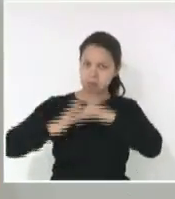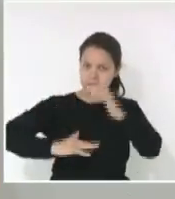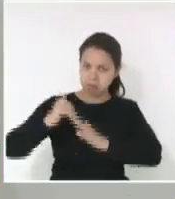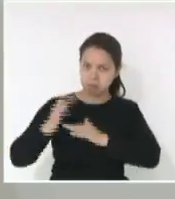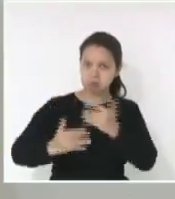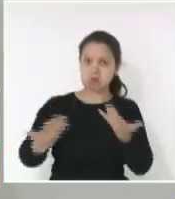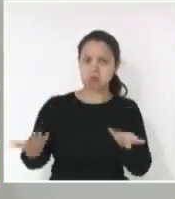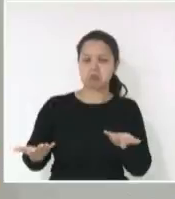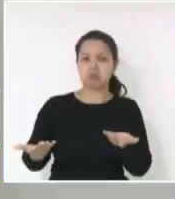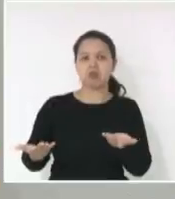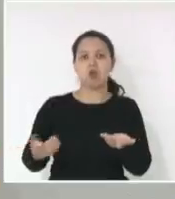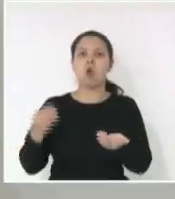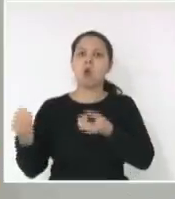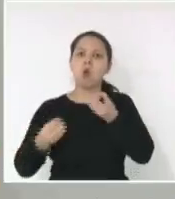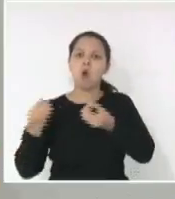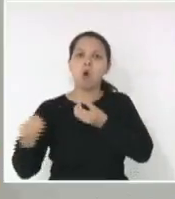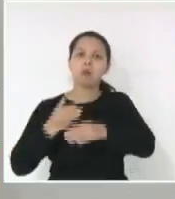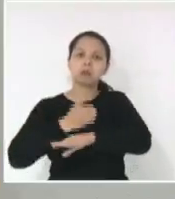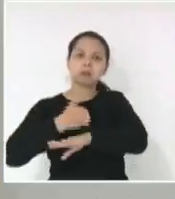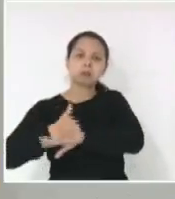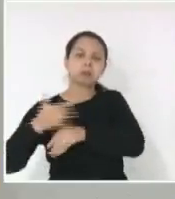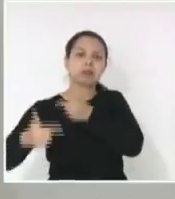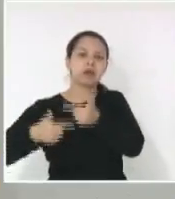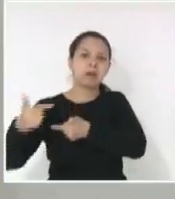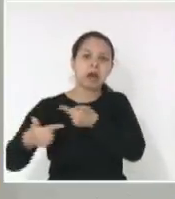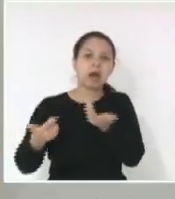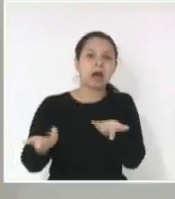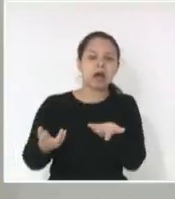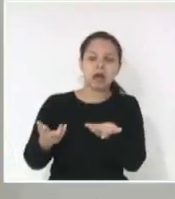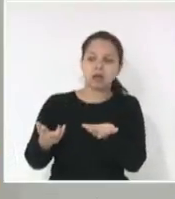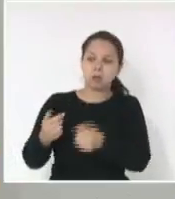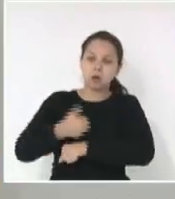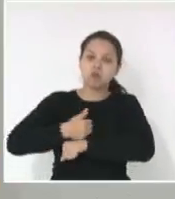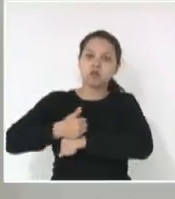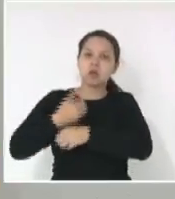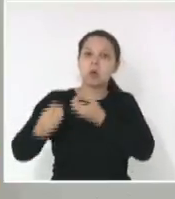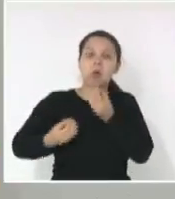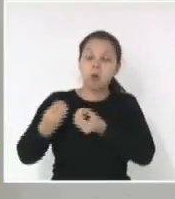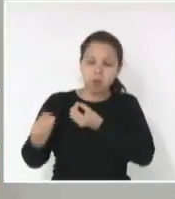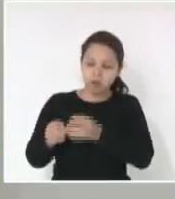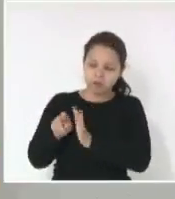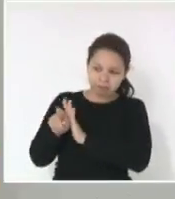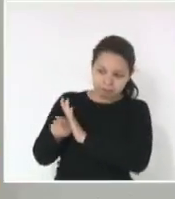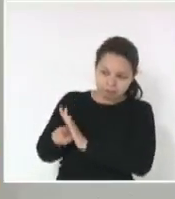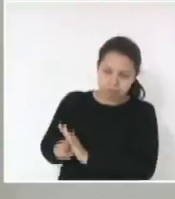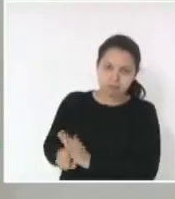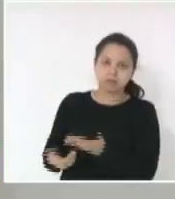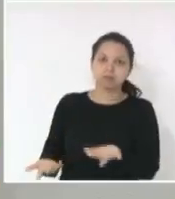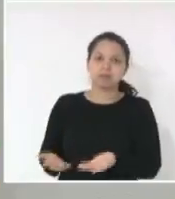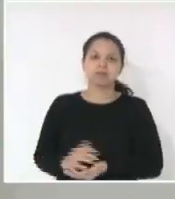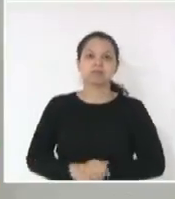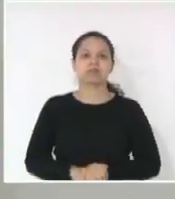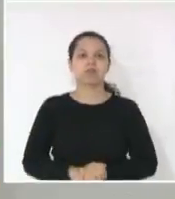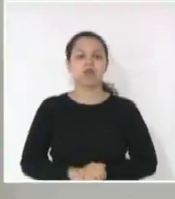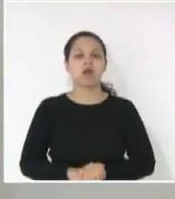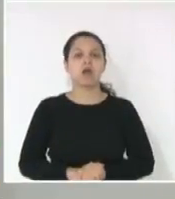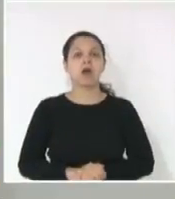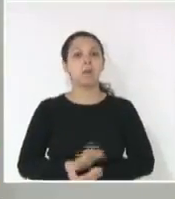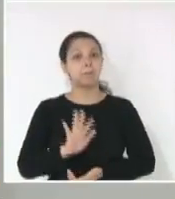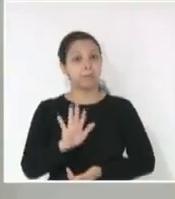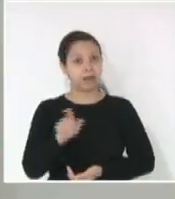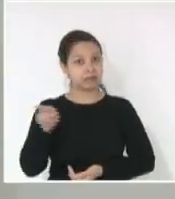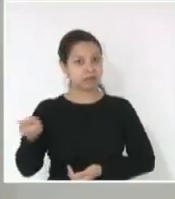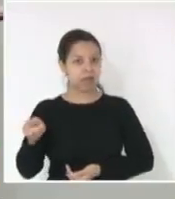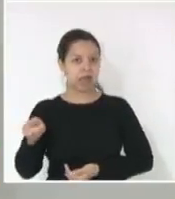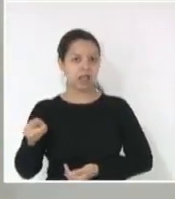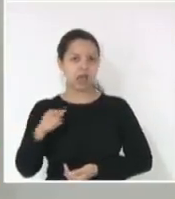de atuação na sua atividade profissional. Isso não pode impedir dele ser